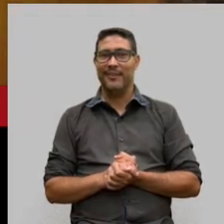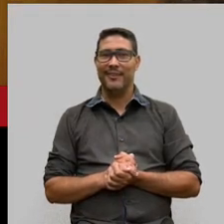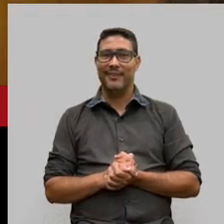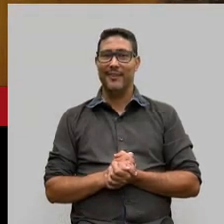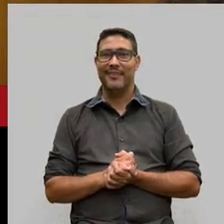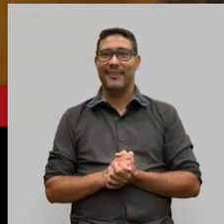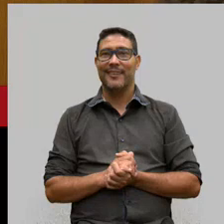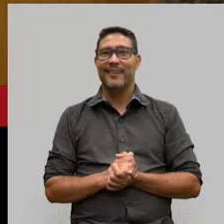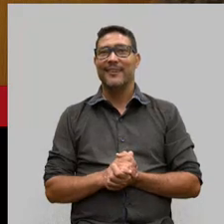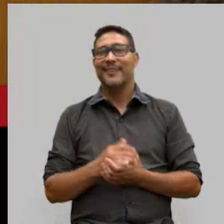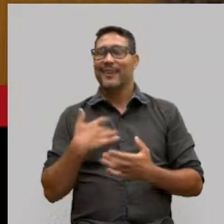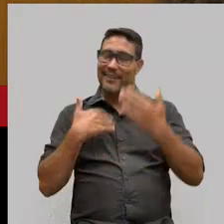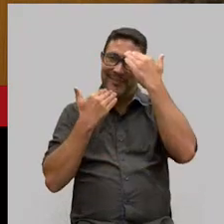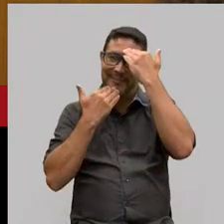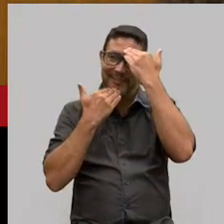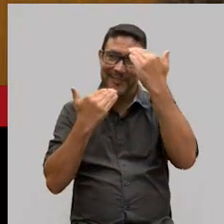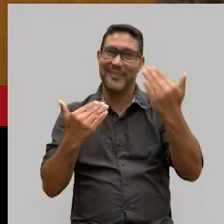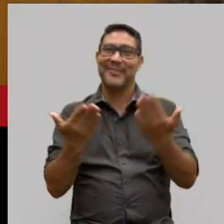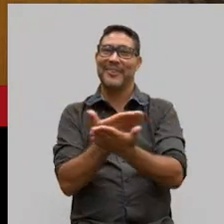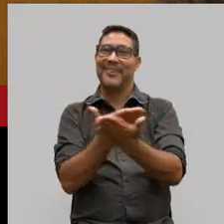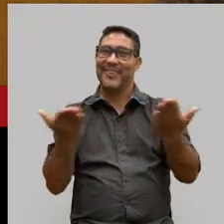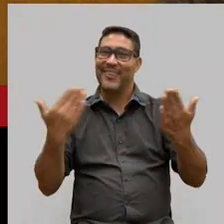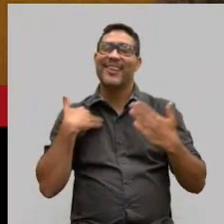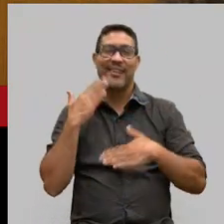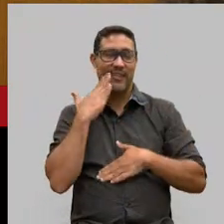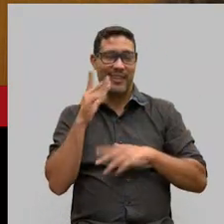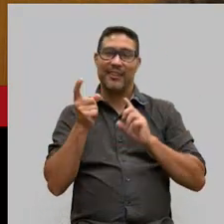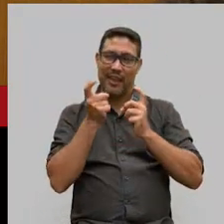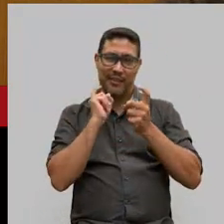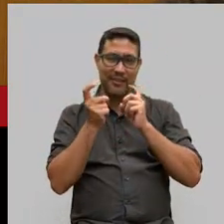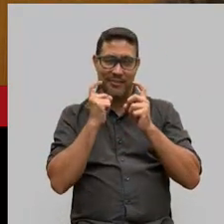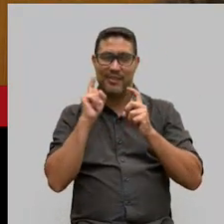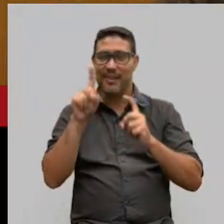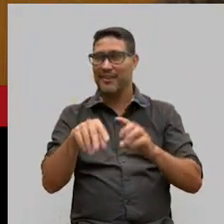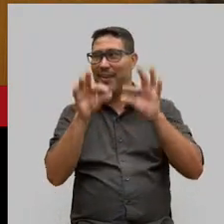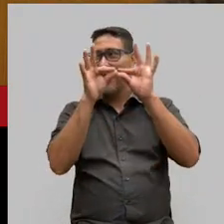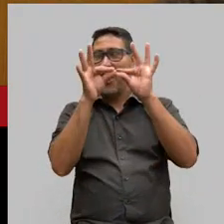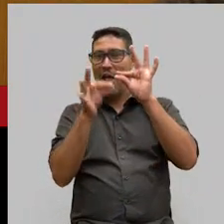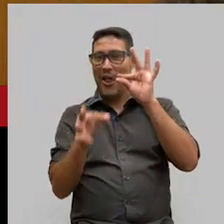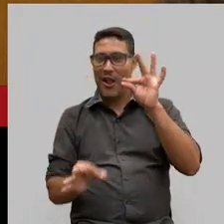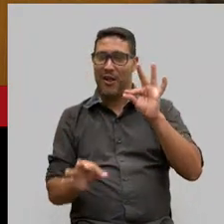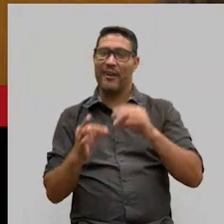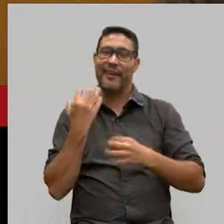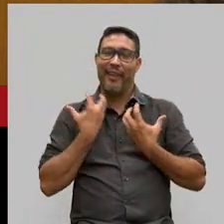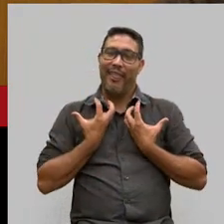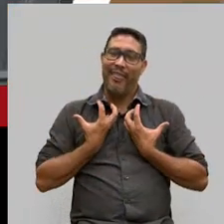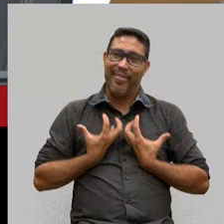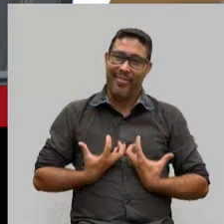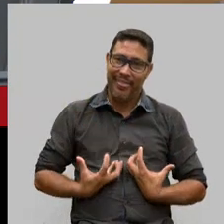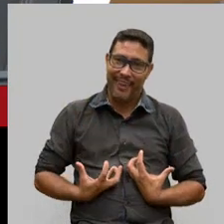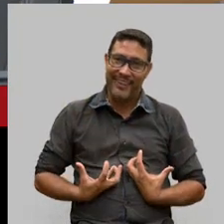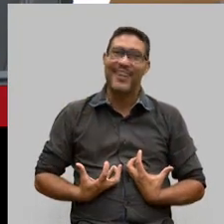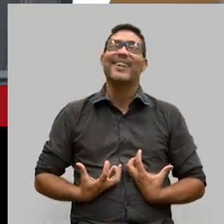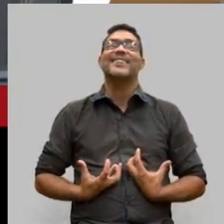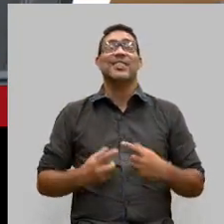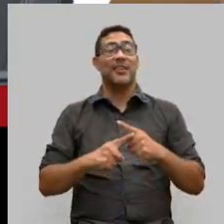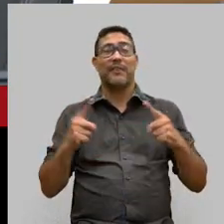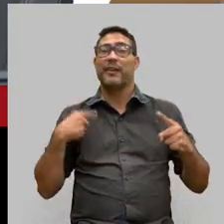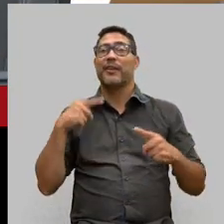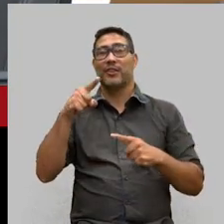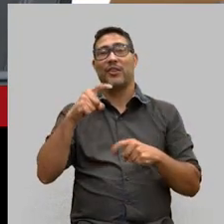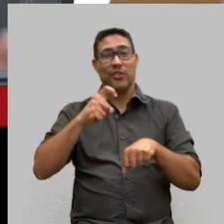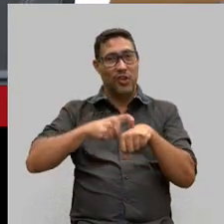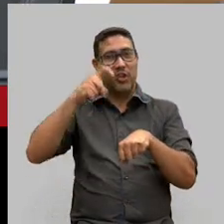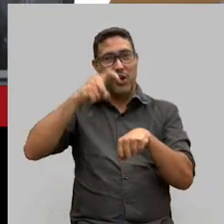gente mais uma vez muito obrigado eu sei que audiências às vezes são longas cansativo mas não é toda hora que a gente tá chamando para isso